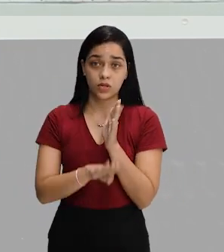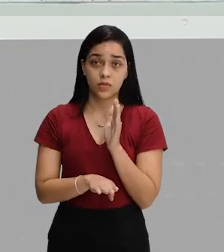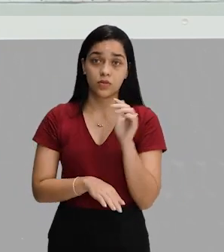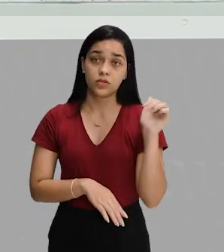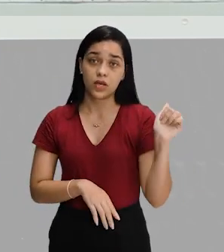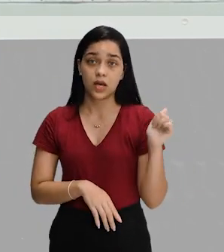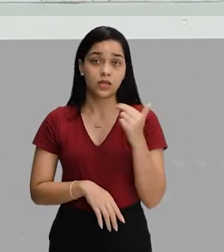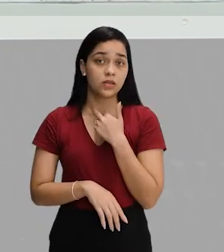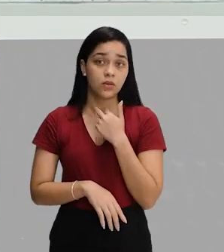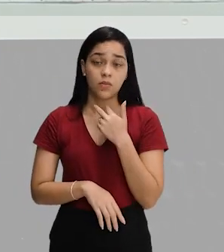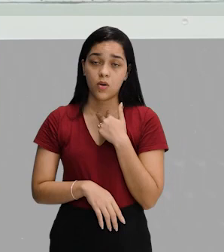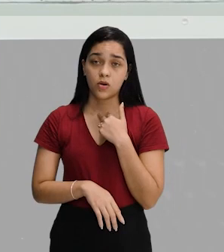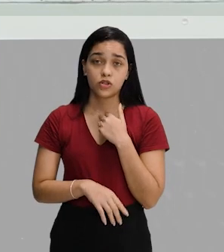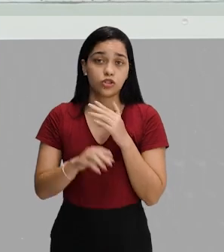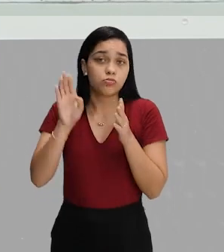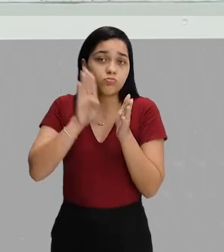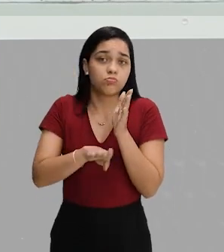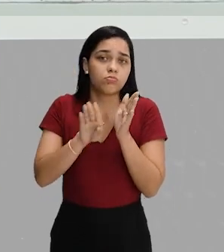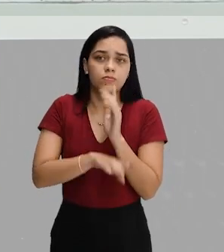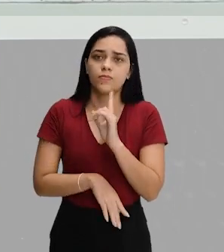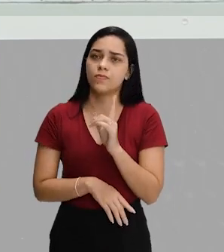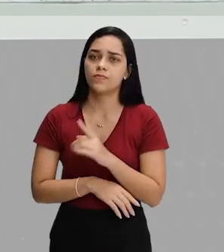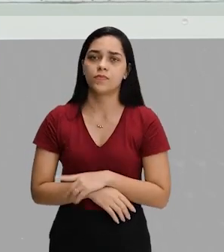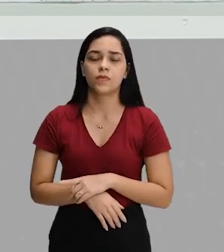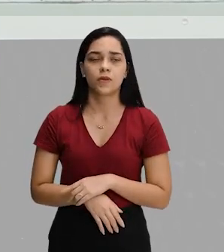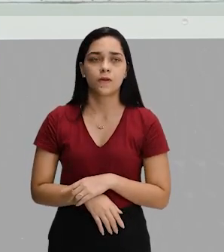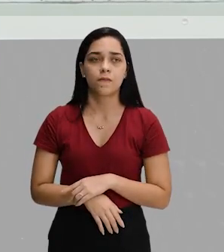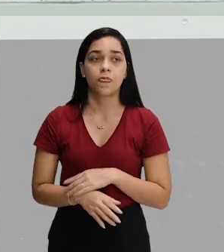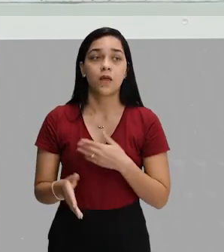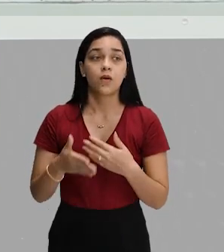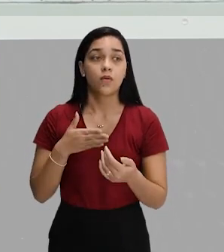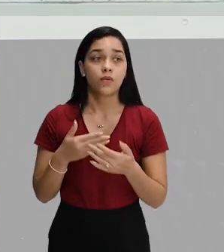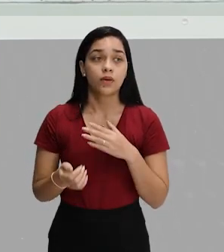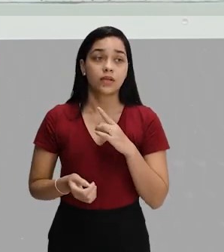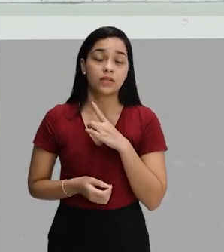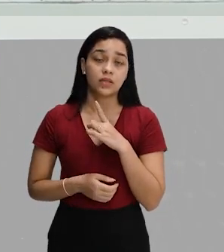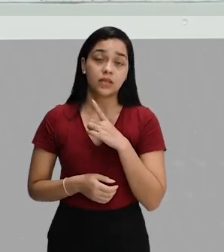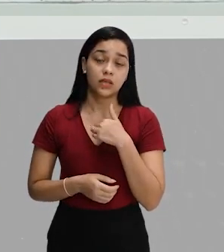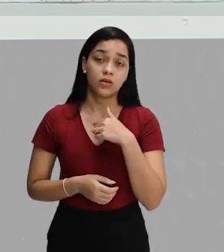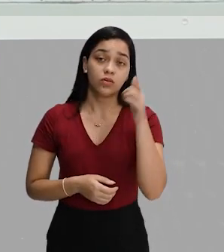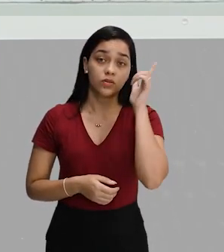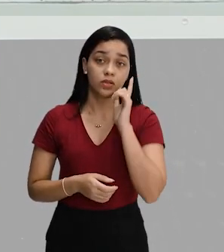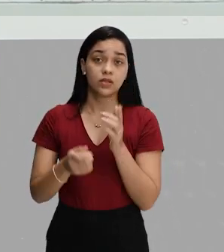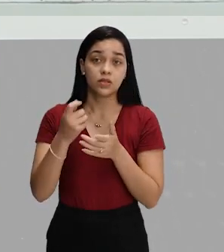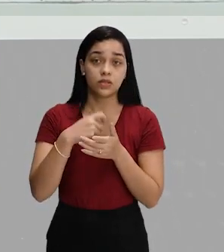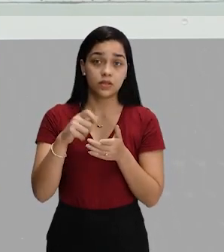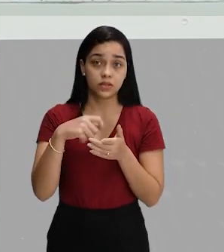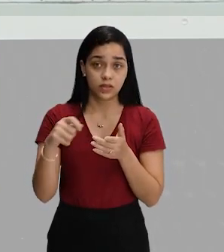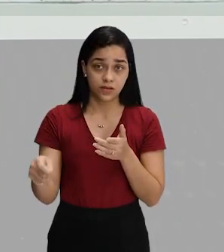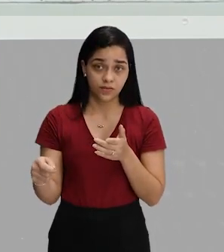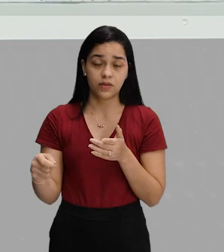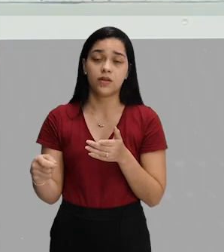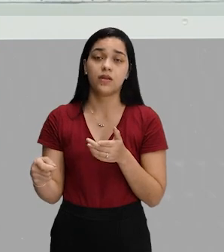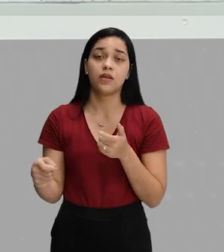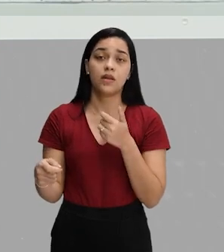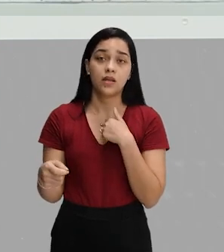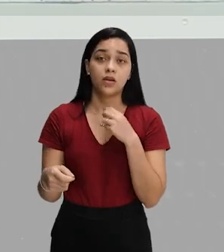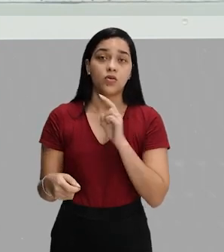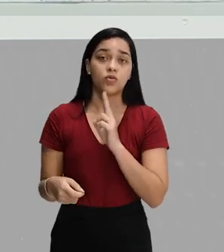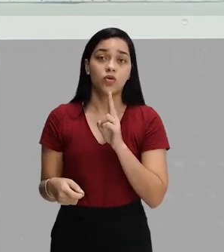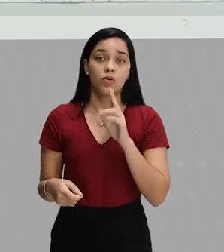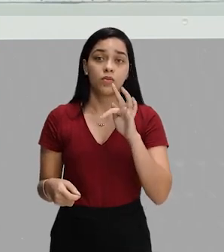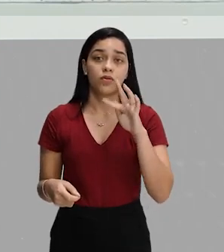esse A não pode sair daqui de jeito nenhum, tá? Então, qualquer função que eu consiga escrever neste formato, eu vou